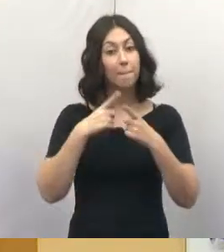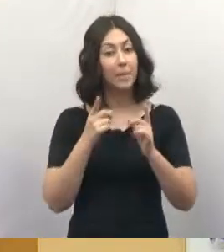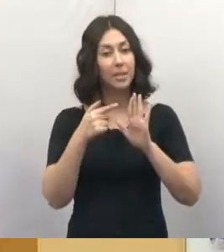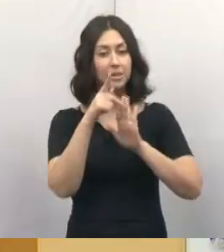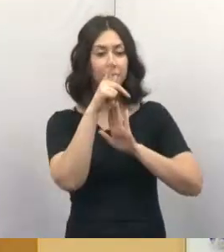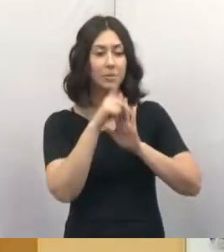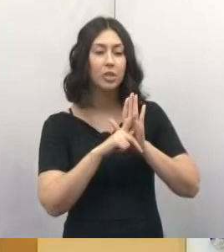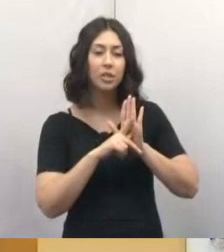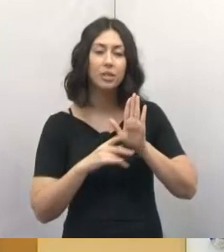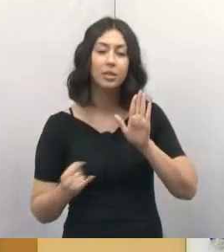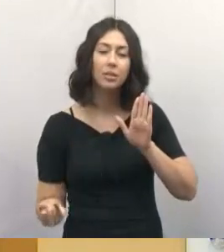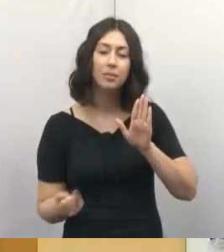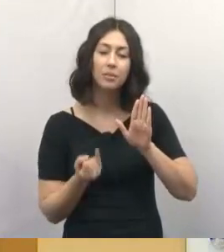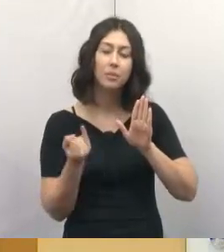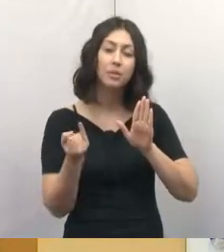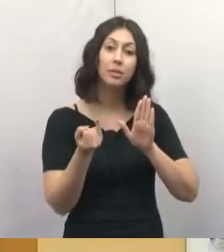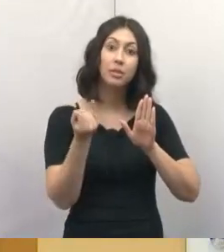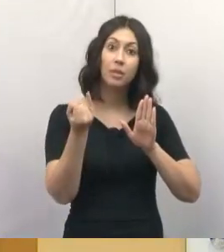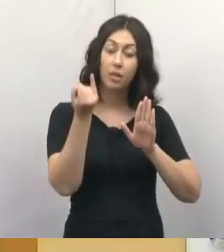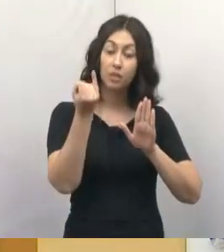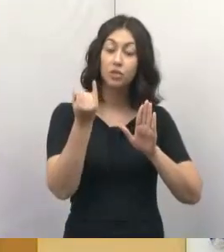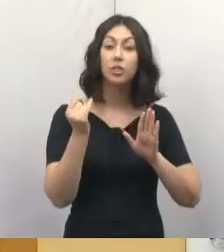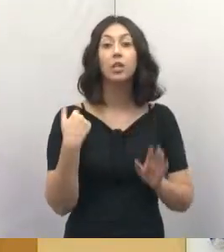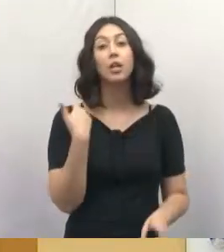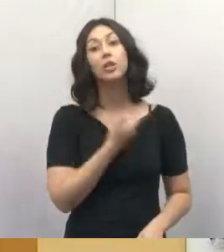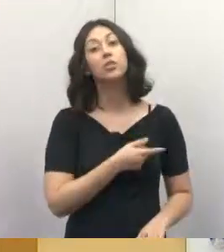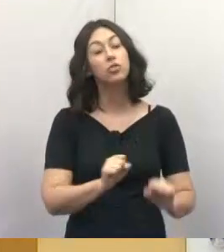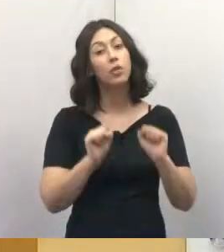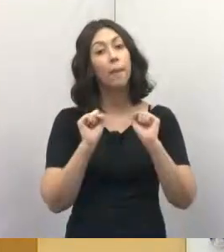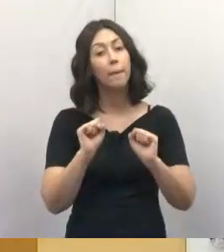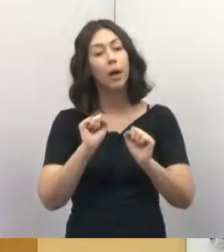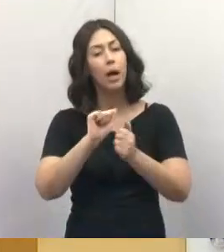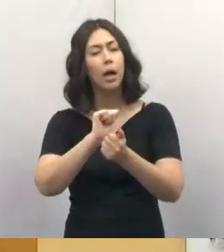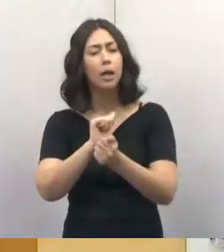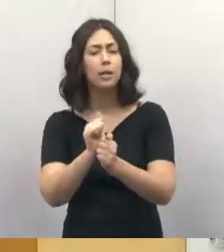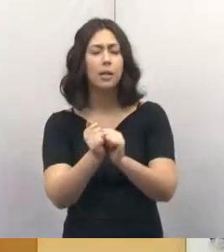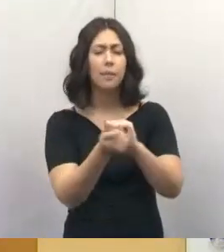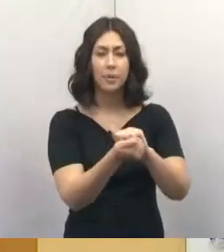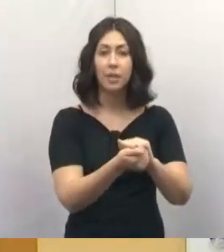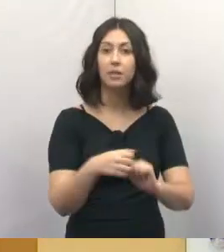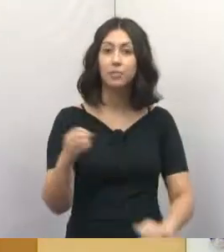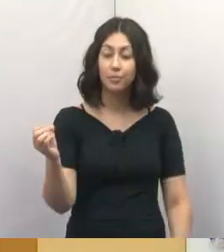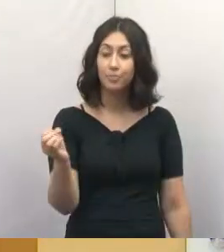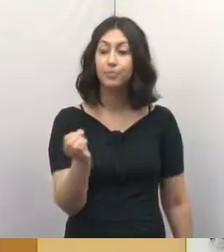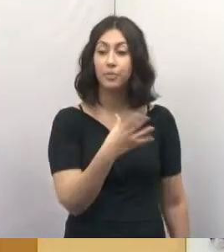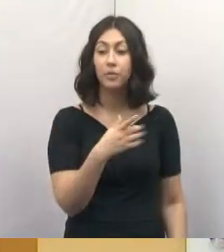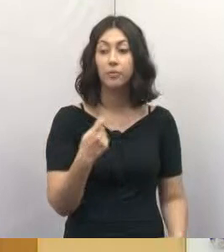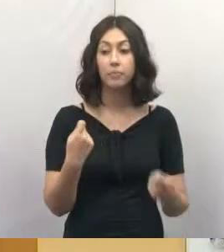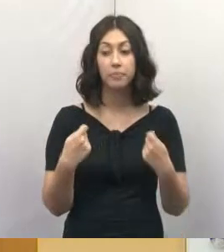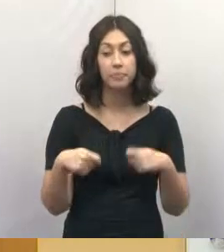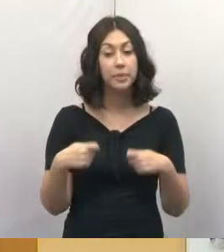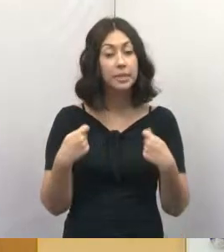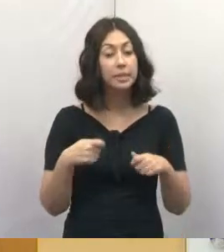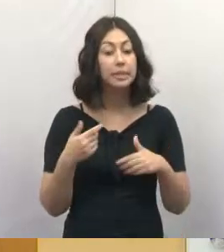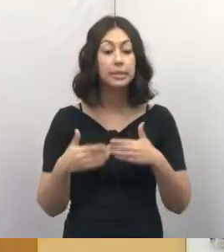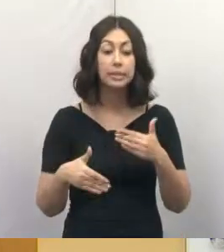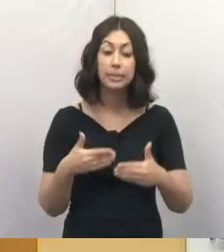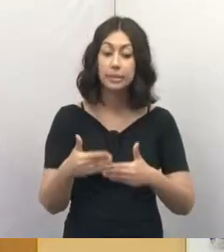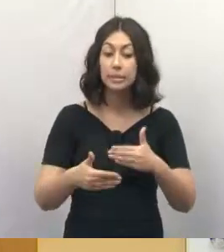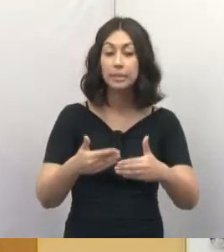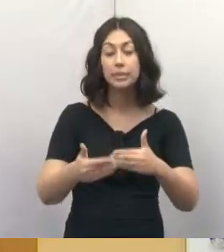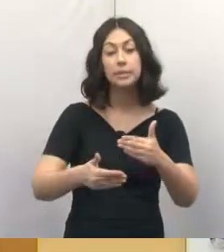projeto aqui, ele é fundamental para que a gente possa modernizar a administração pública, ela precisa